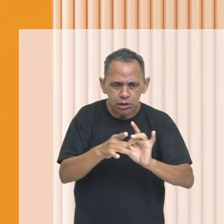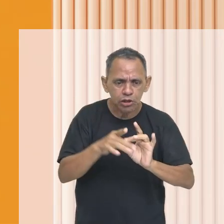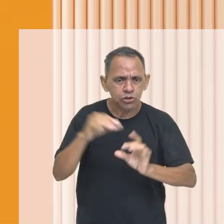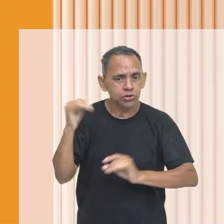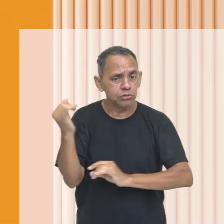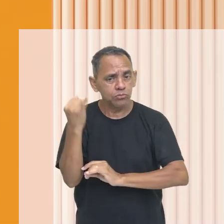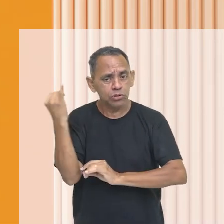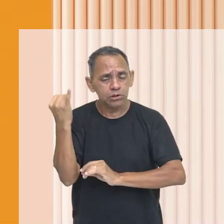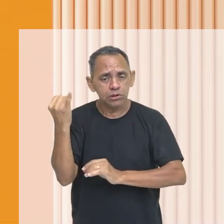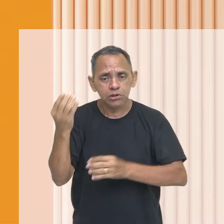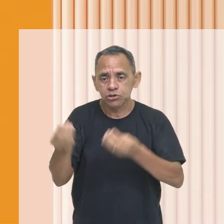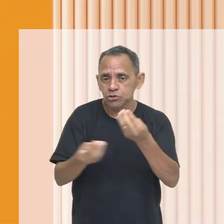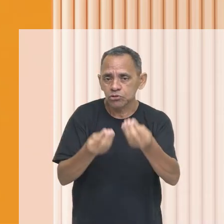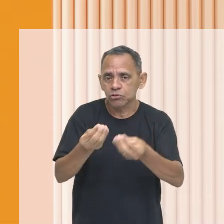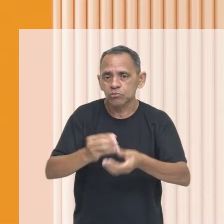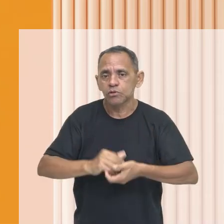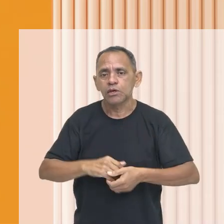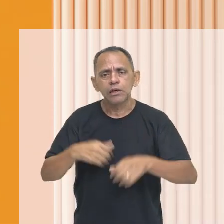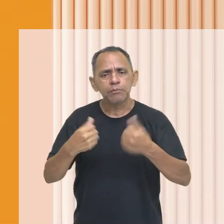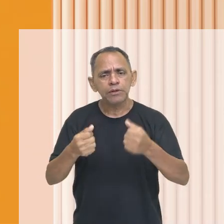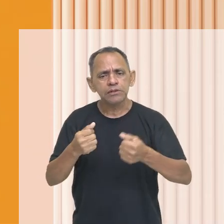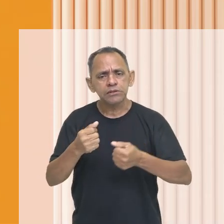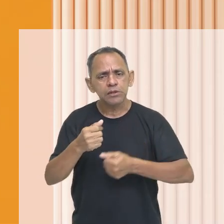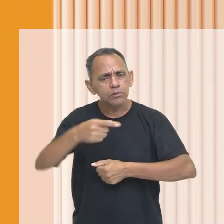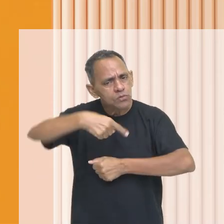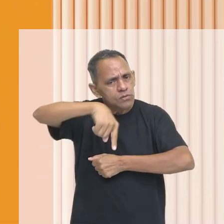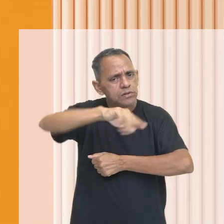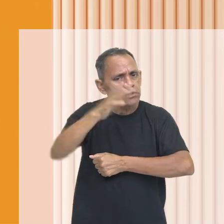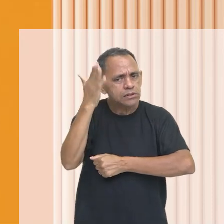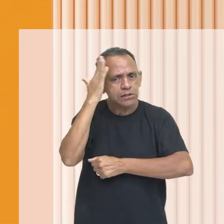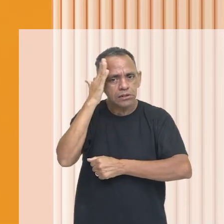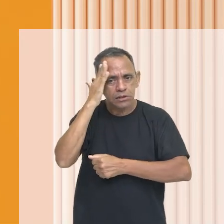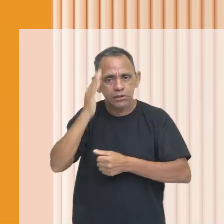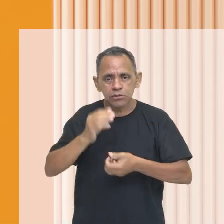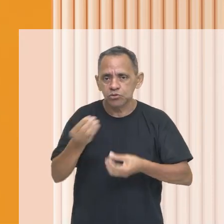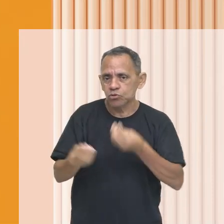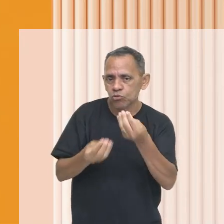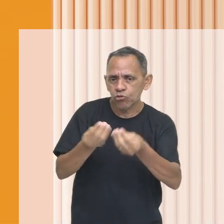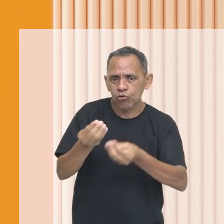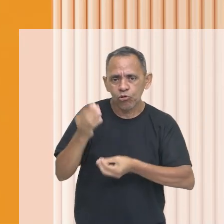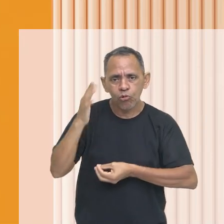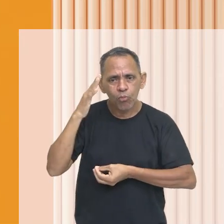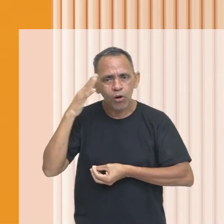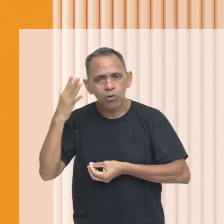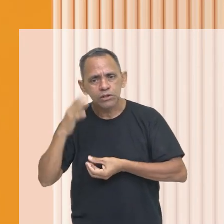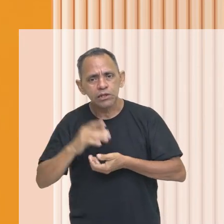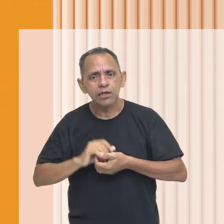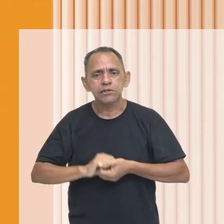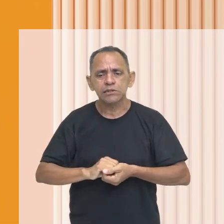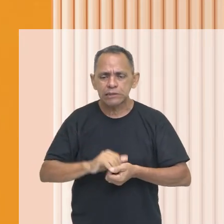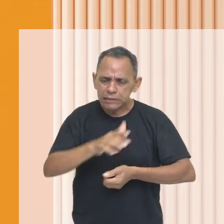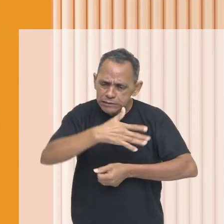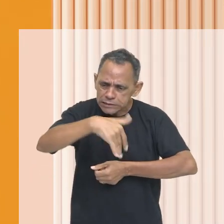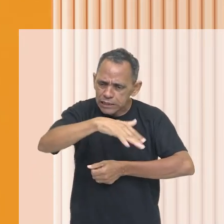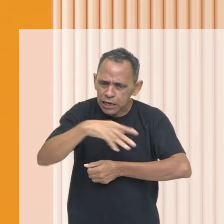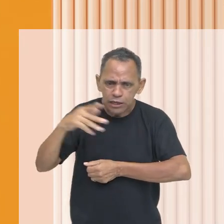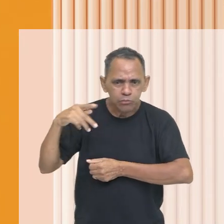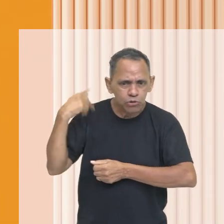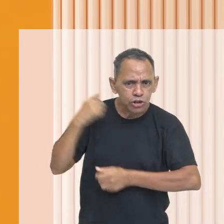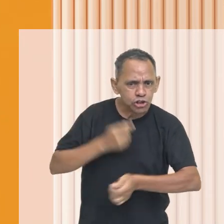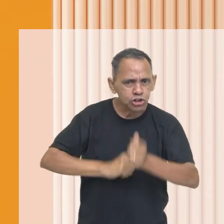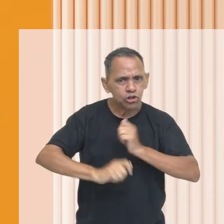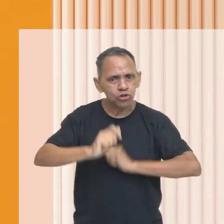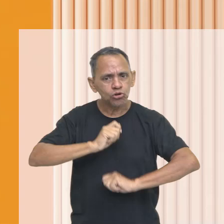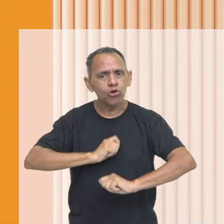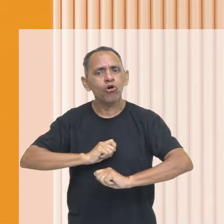muito importante para que você compreenda a formação política, econômica e social do